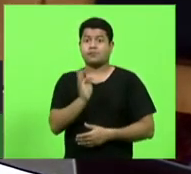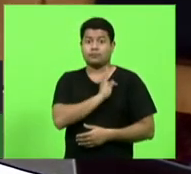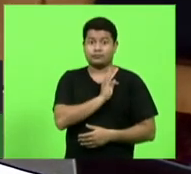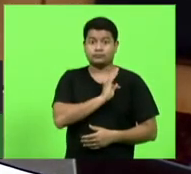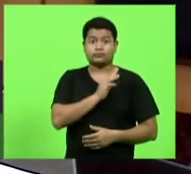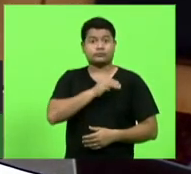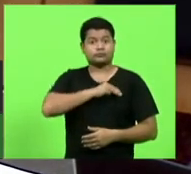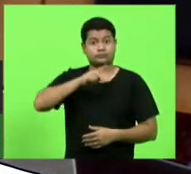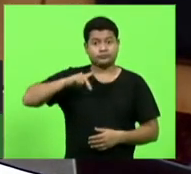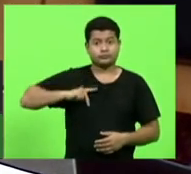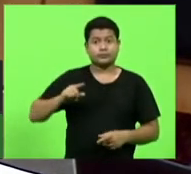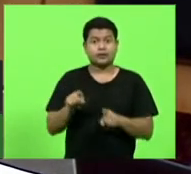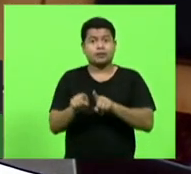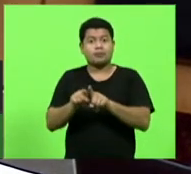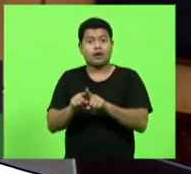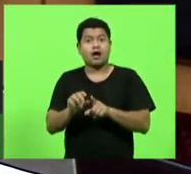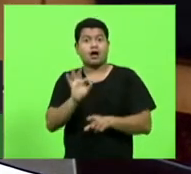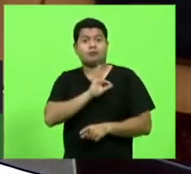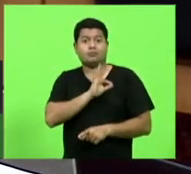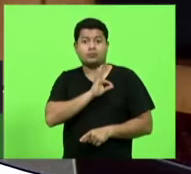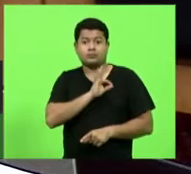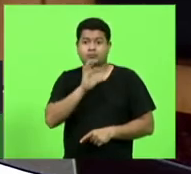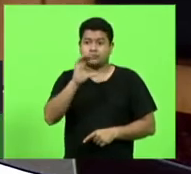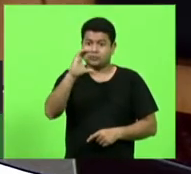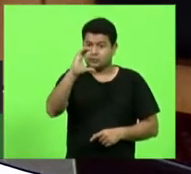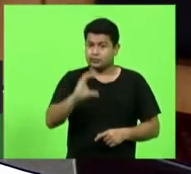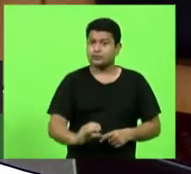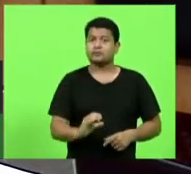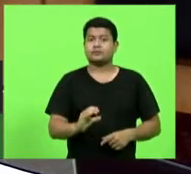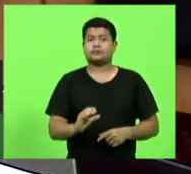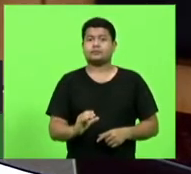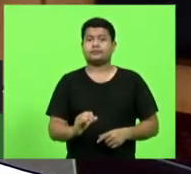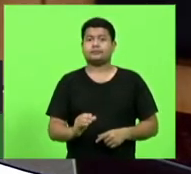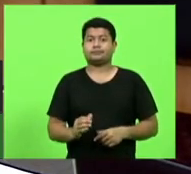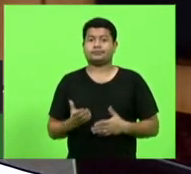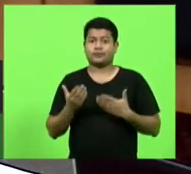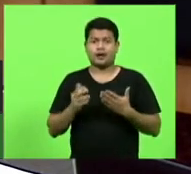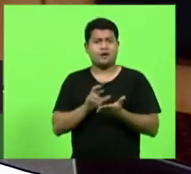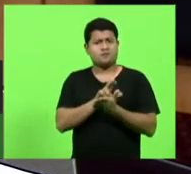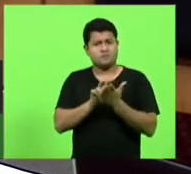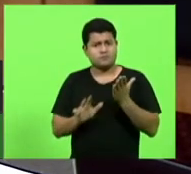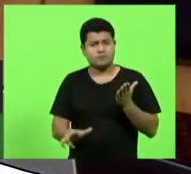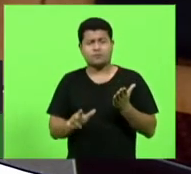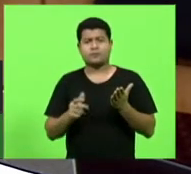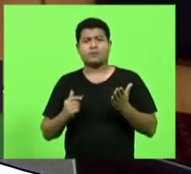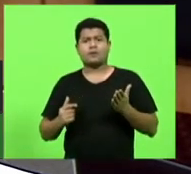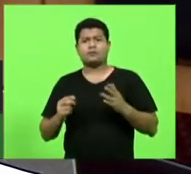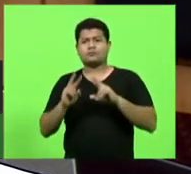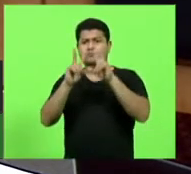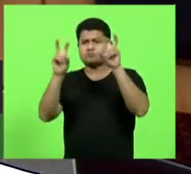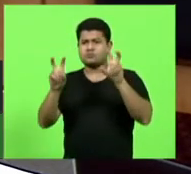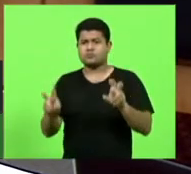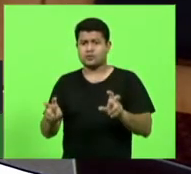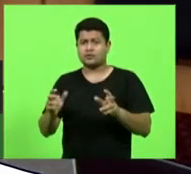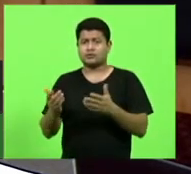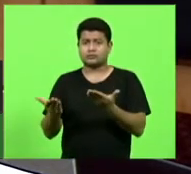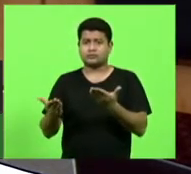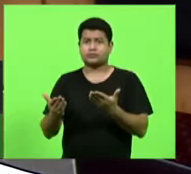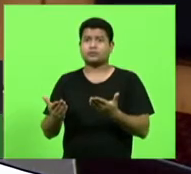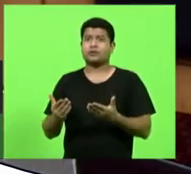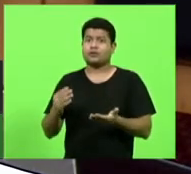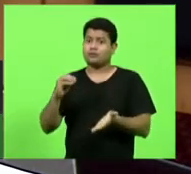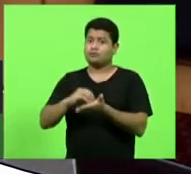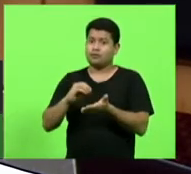a Polícia Civil, né? E mesmo assim, vários assuntos, vários fatos ainda estão por